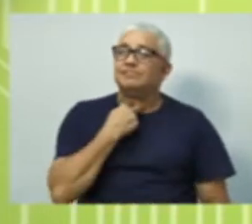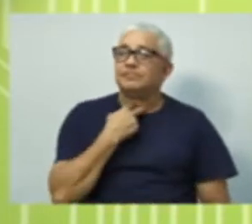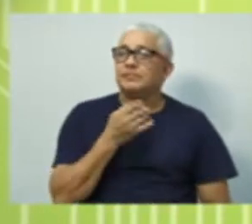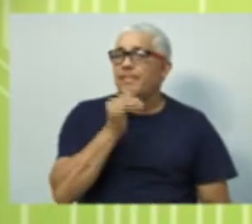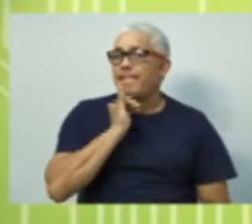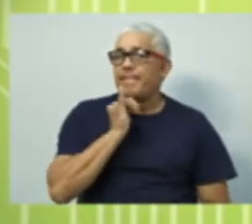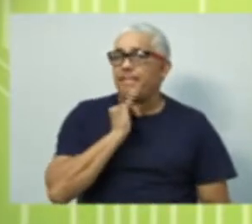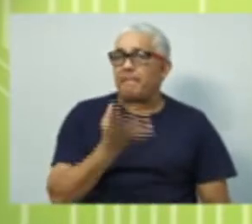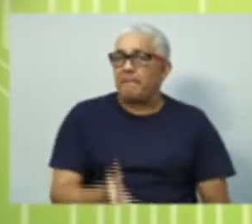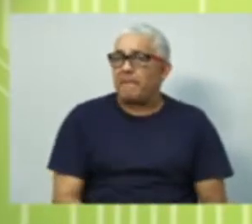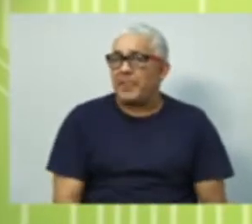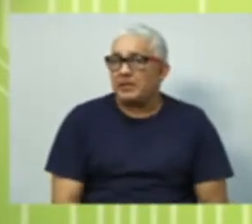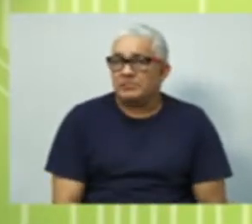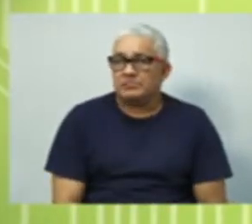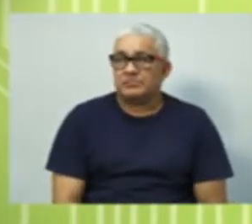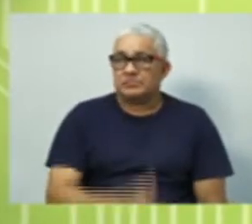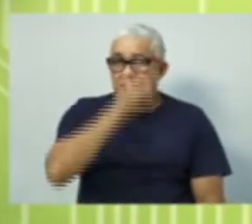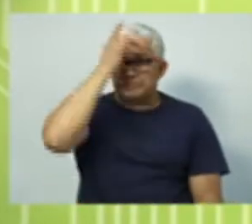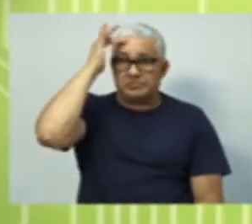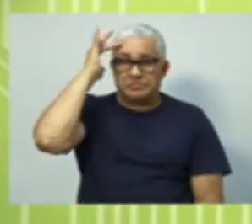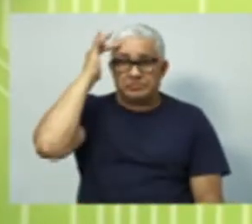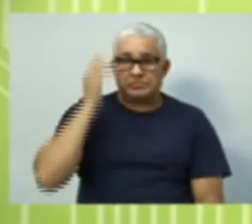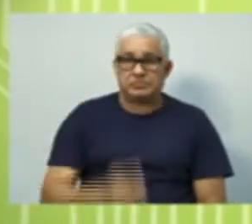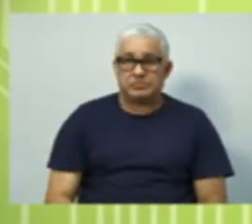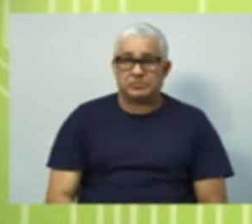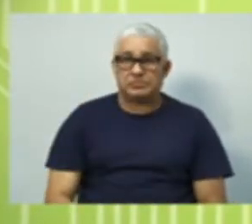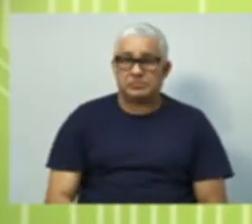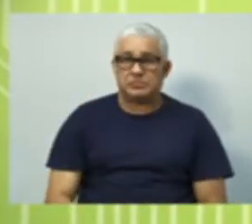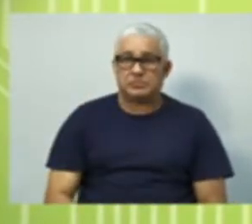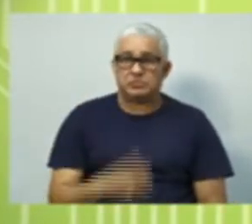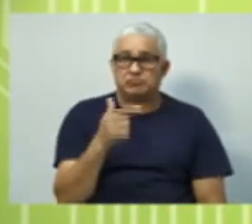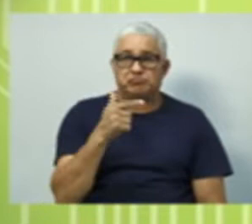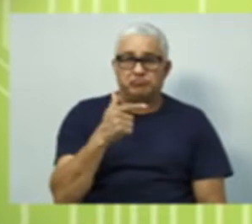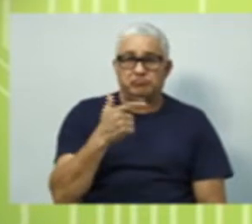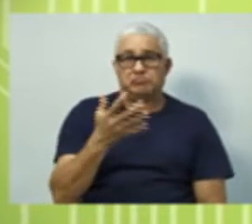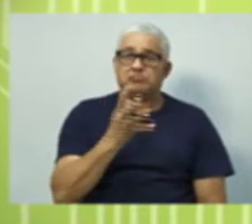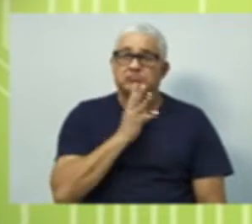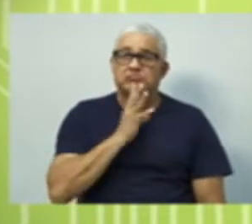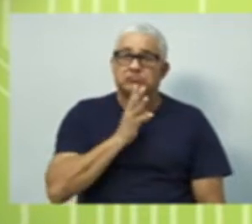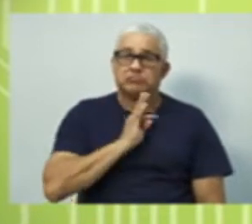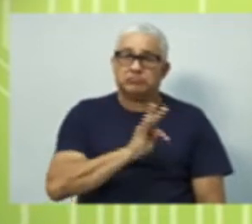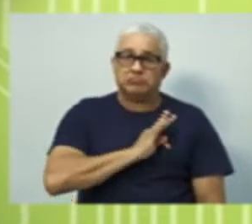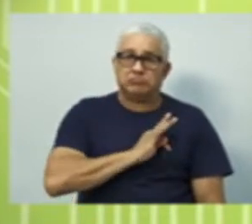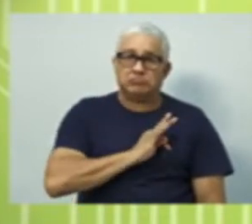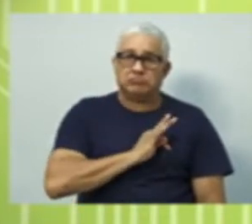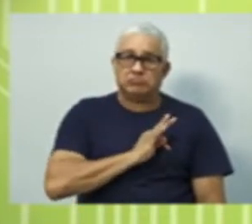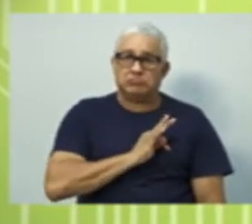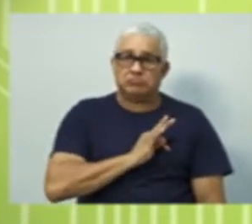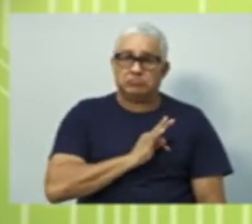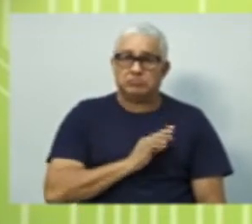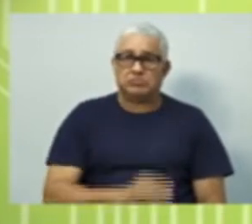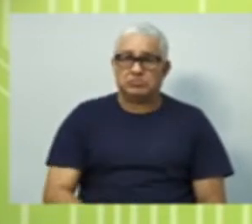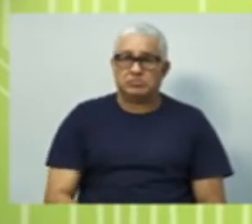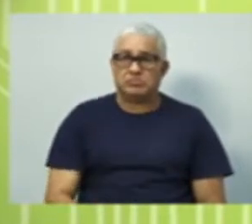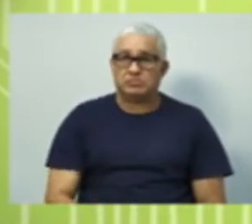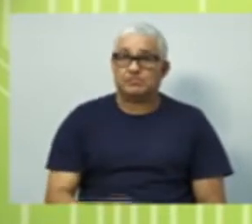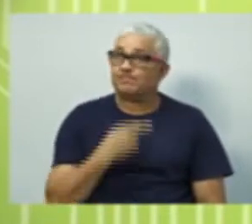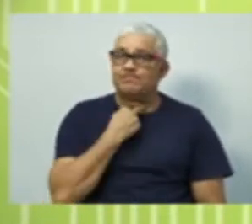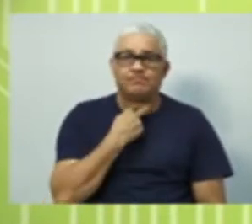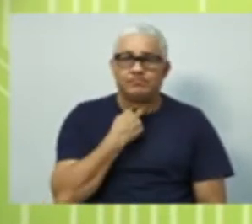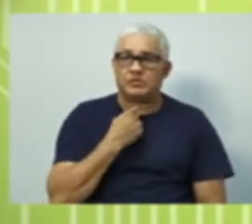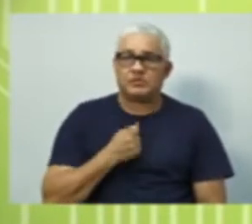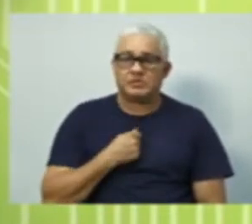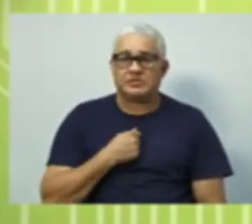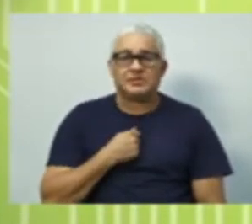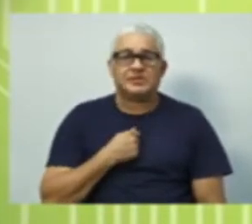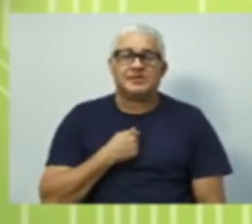quê? Com a lucratividade, com a sobrevivência de uma empresa, com a expansão dela, você está lidando com o quê? Com algo que é recurso, que é